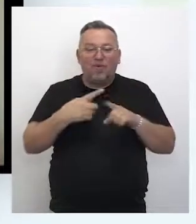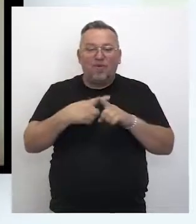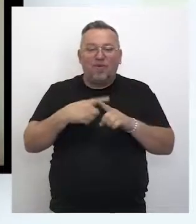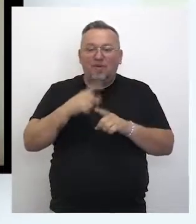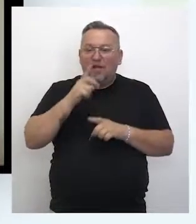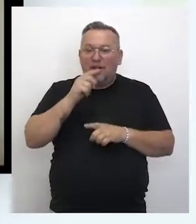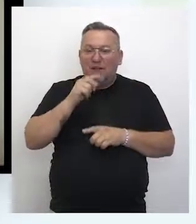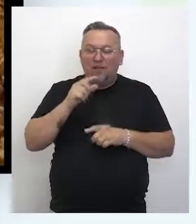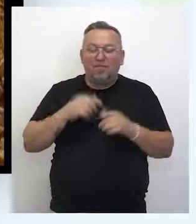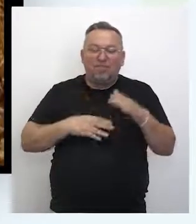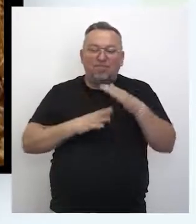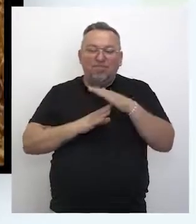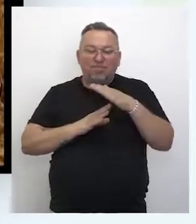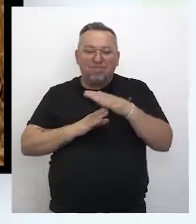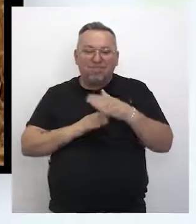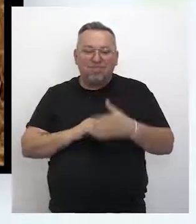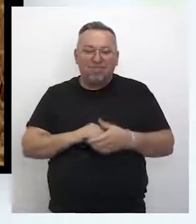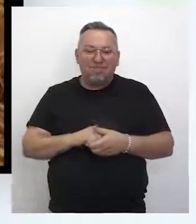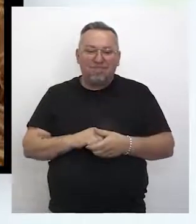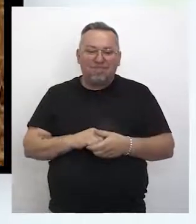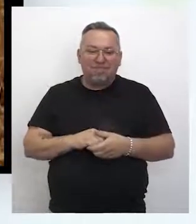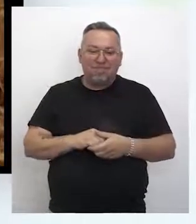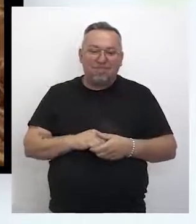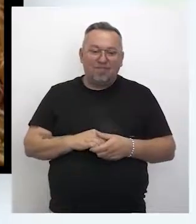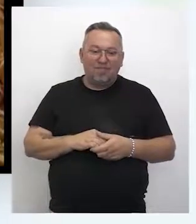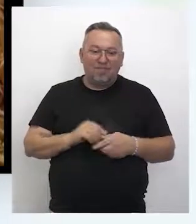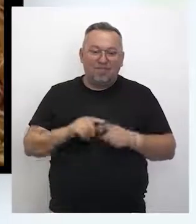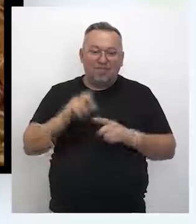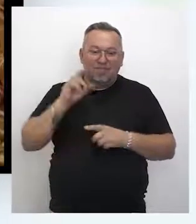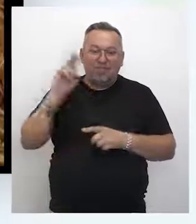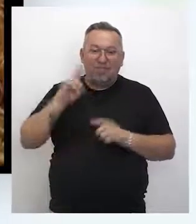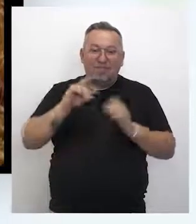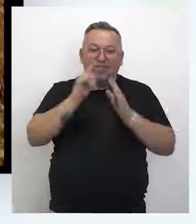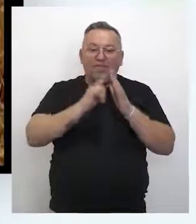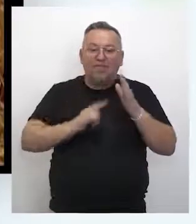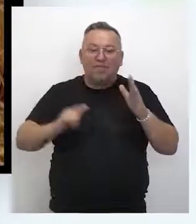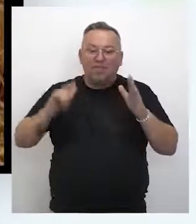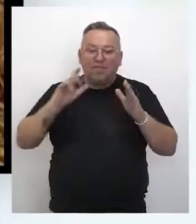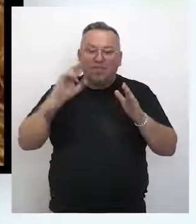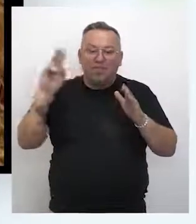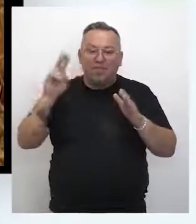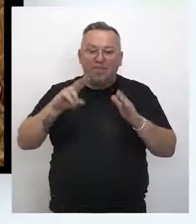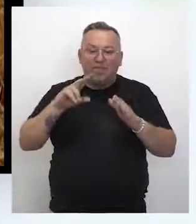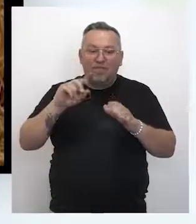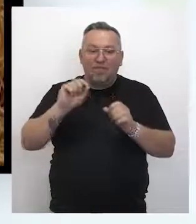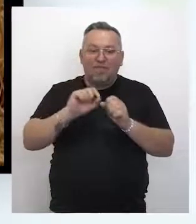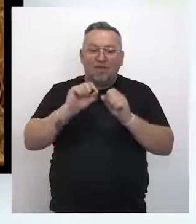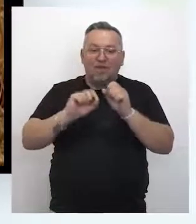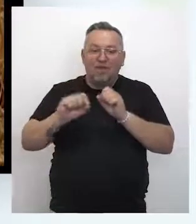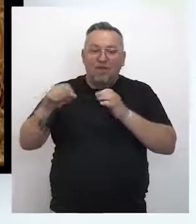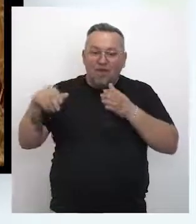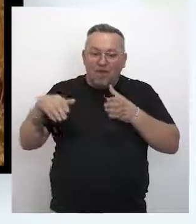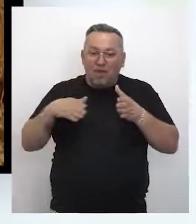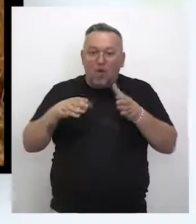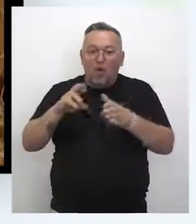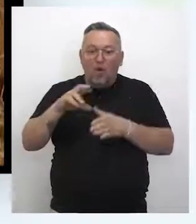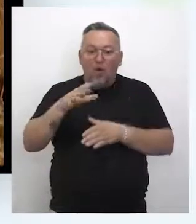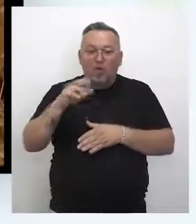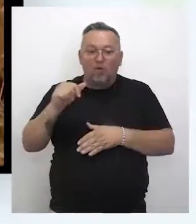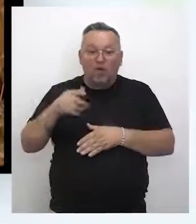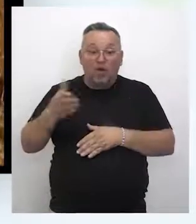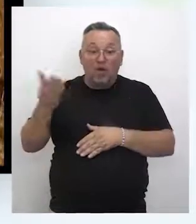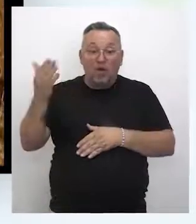água é muito limitada. Olha, gente, aqui é a comunidade quilombola de Córrego do Rocha, deu-se o nome que esse é o Córrego do Rocha, que